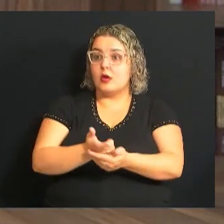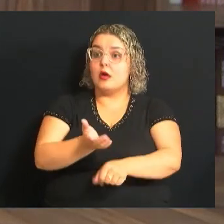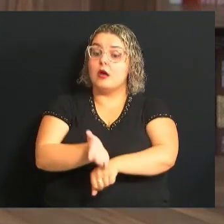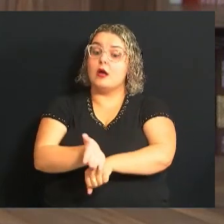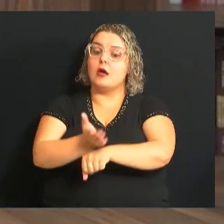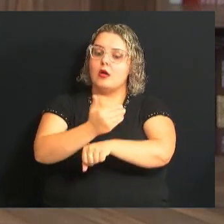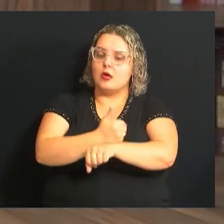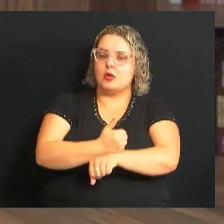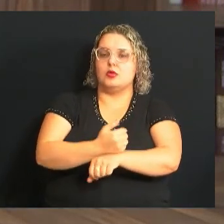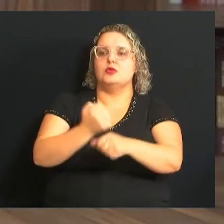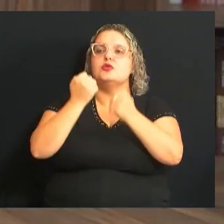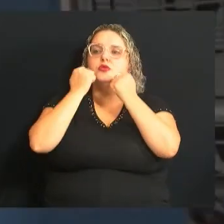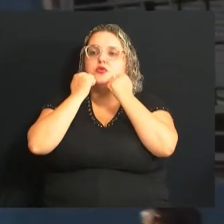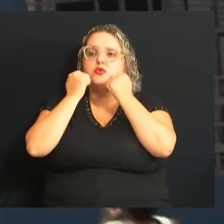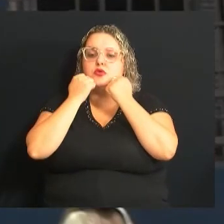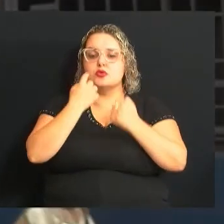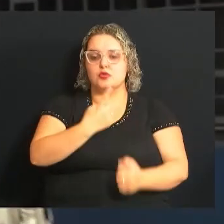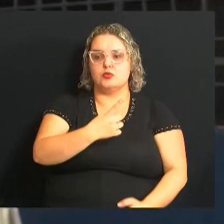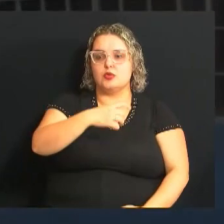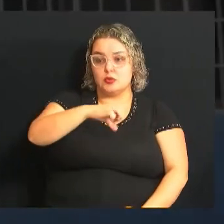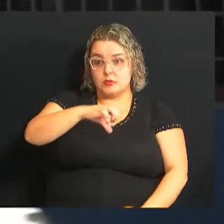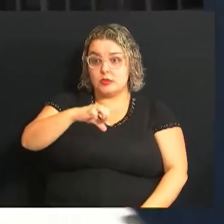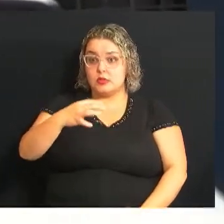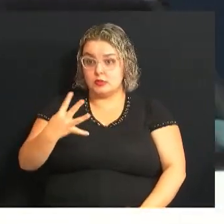a julho de 94.